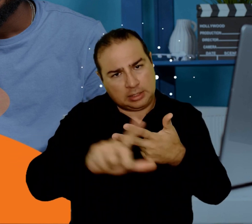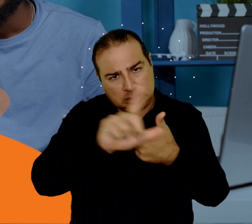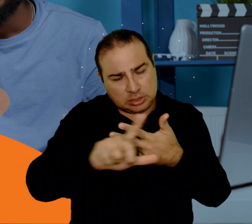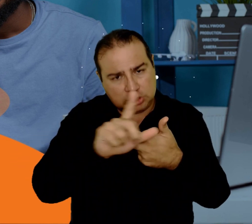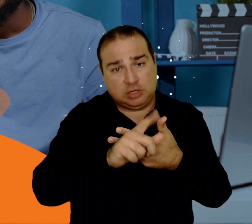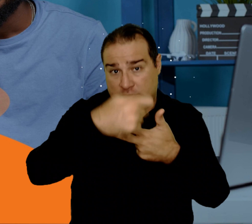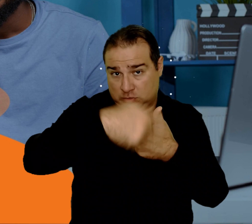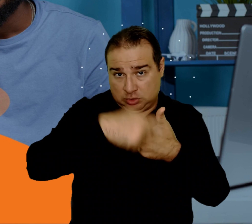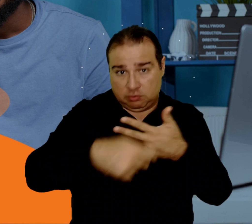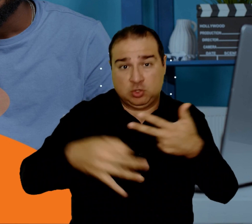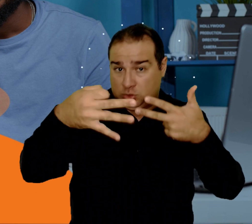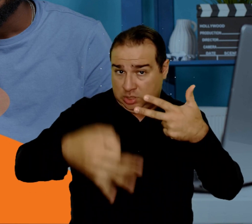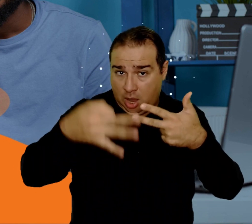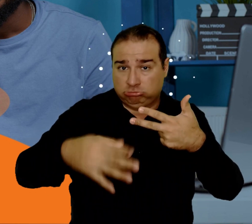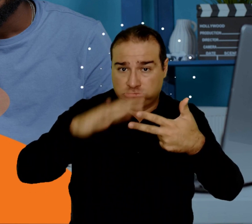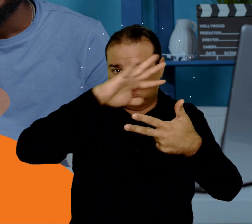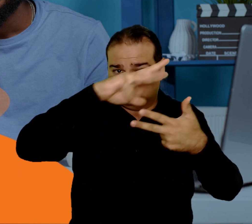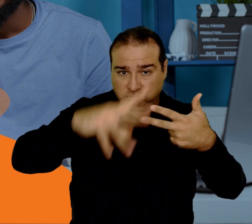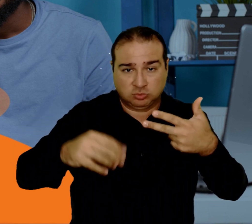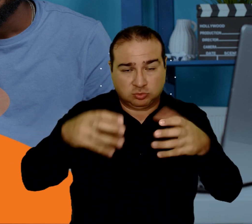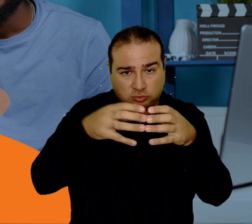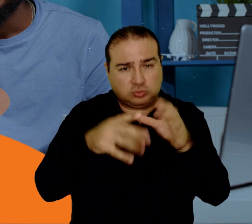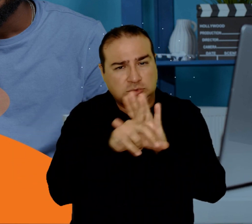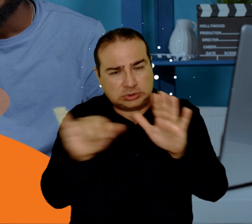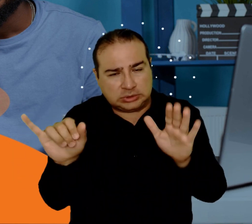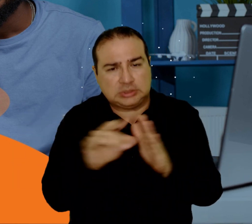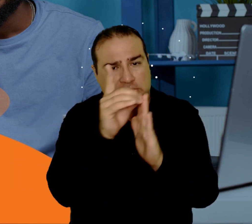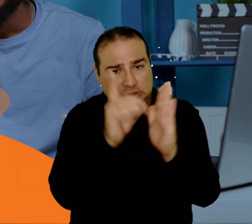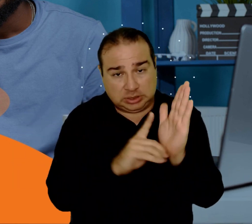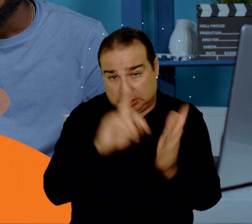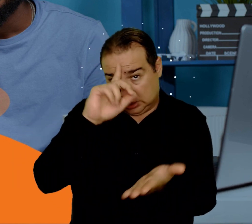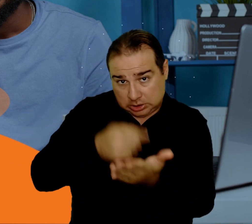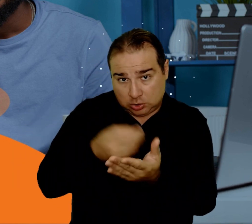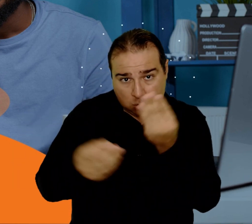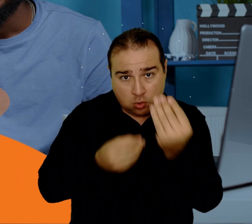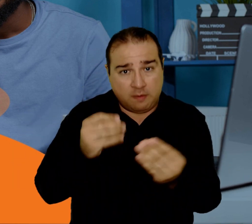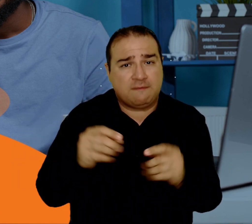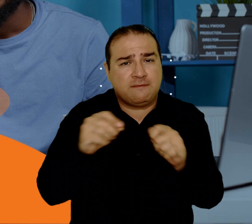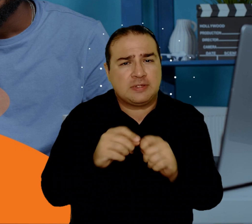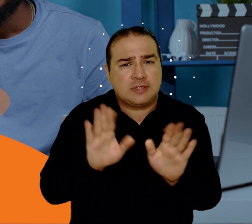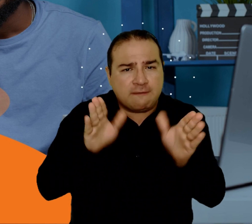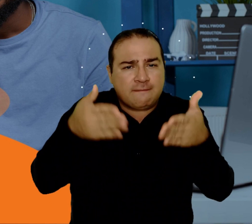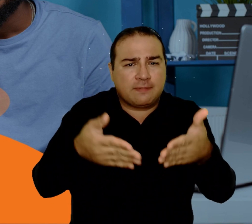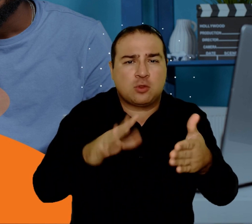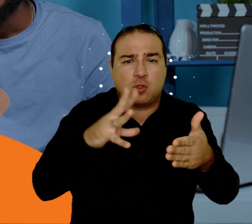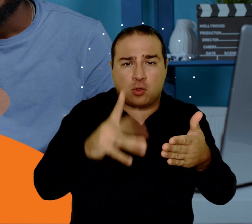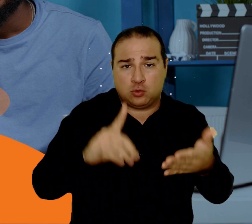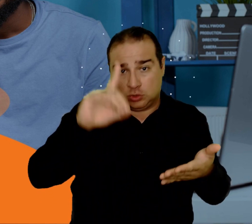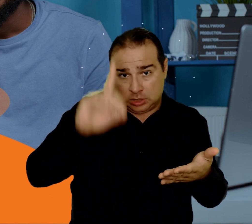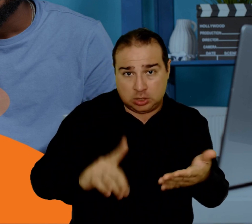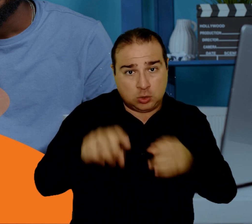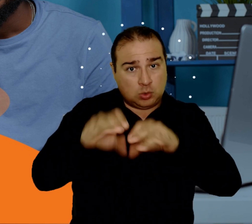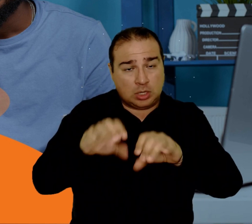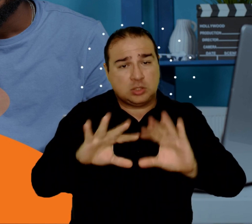legislativa, executiva e judiciária, quer dizer, o conjunto de leis, diretrizes e decisões que buscam concretizar o